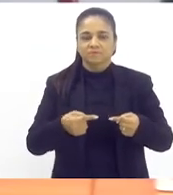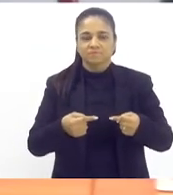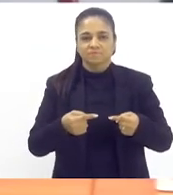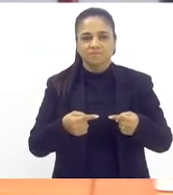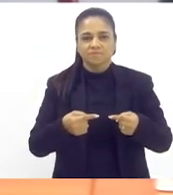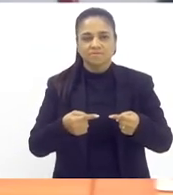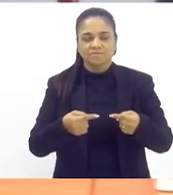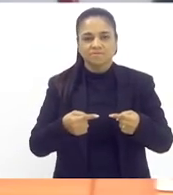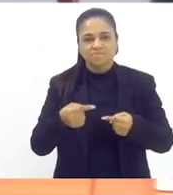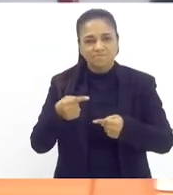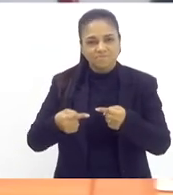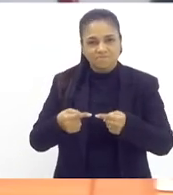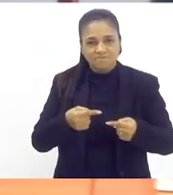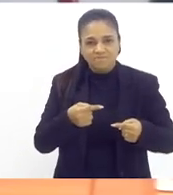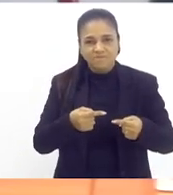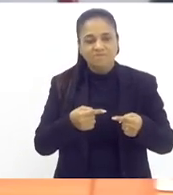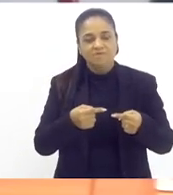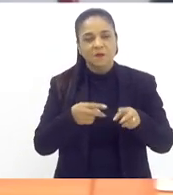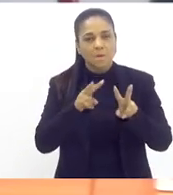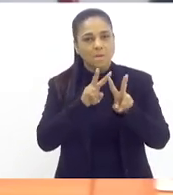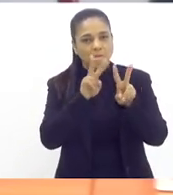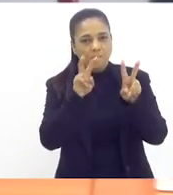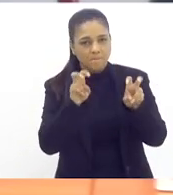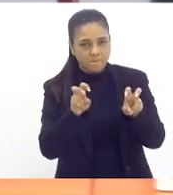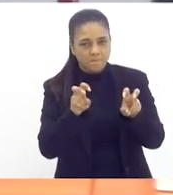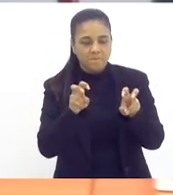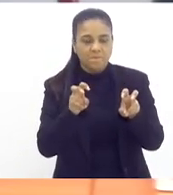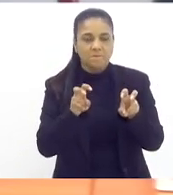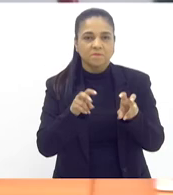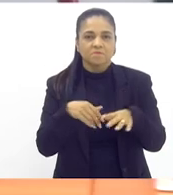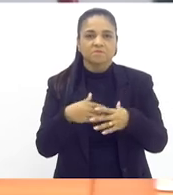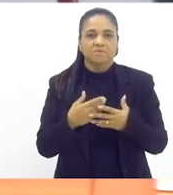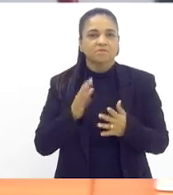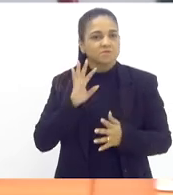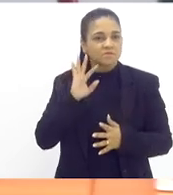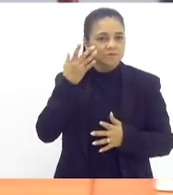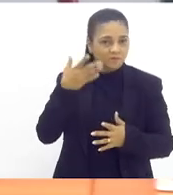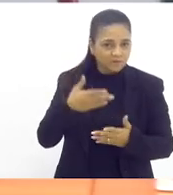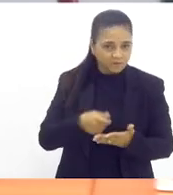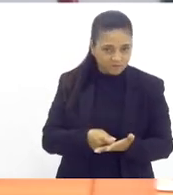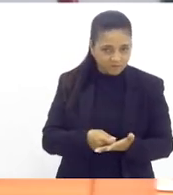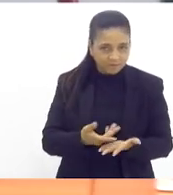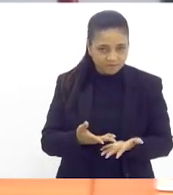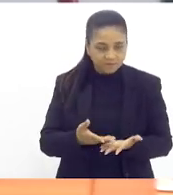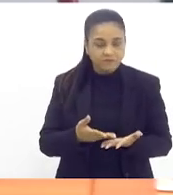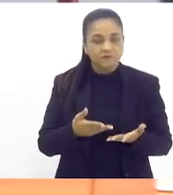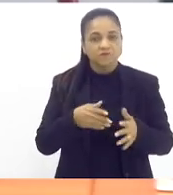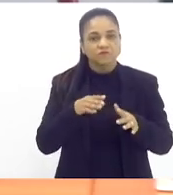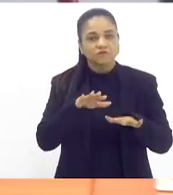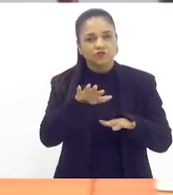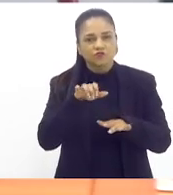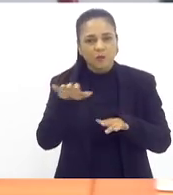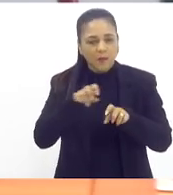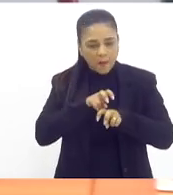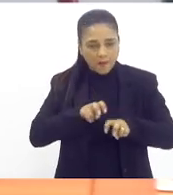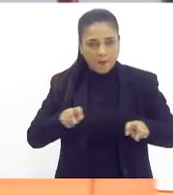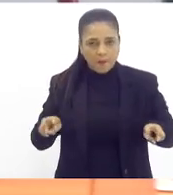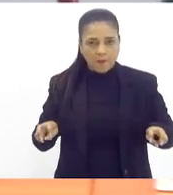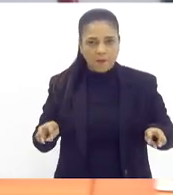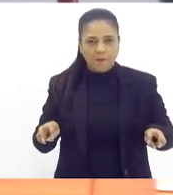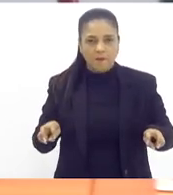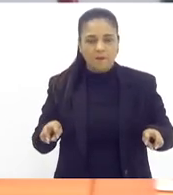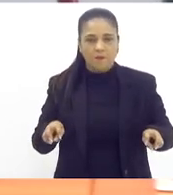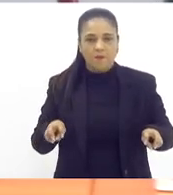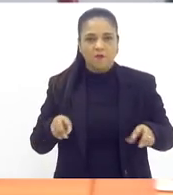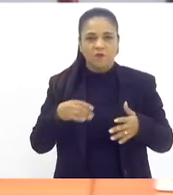afunilamento dessas questões. Eu queria chamar aqui para compor a mesa